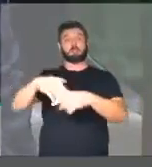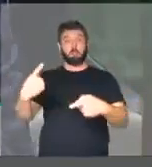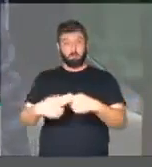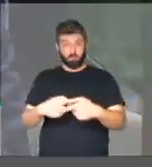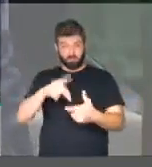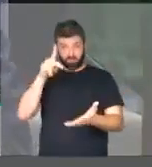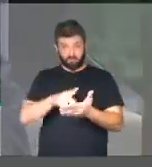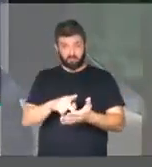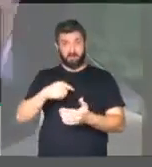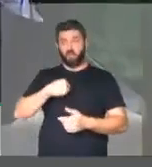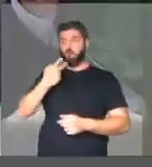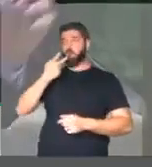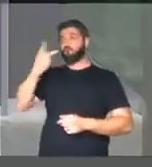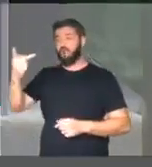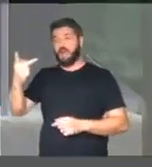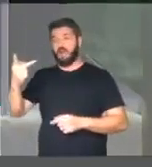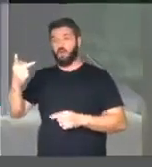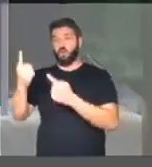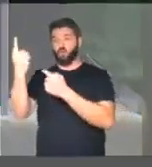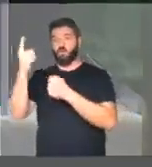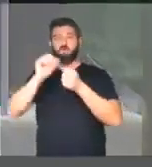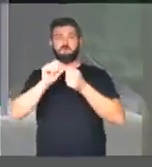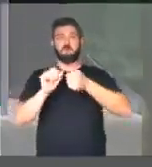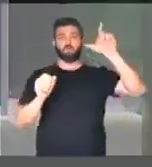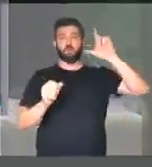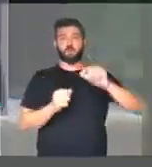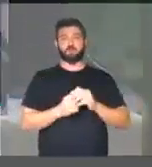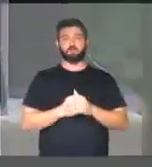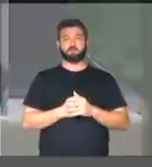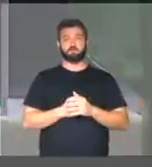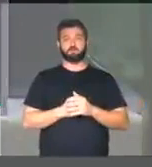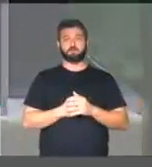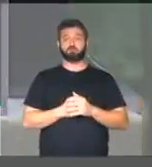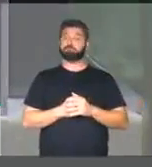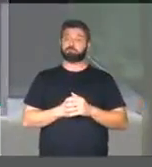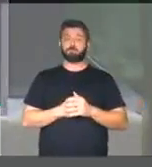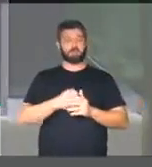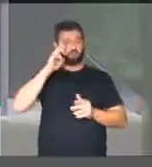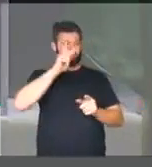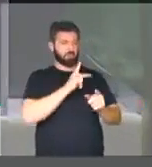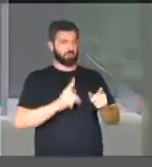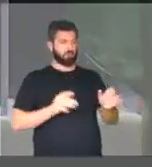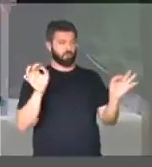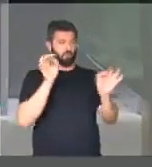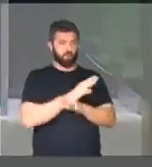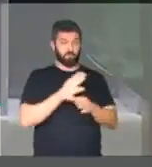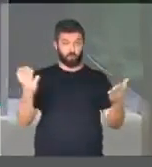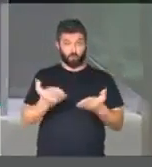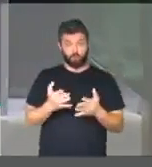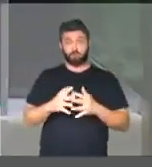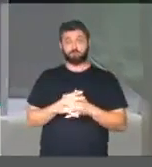eu digo uma coisa, mas faço outra. Para concluir, senhor presidente,